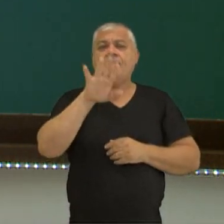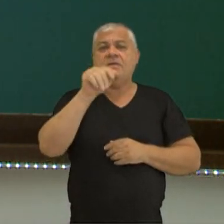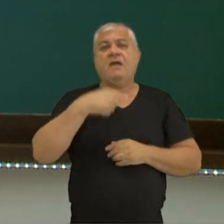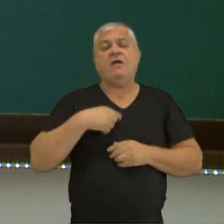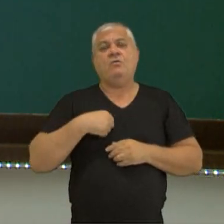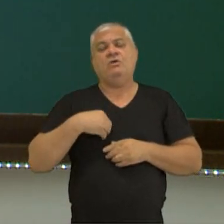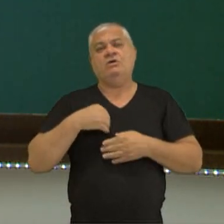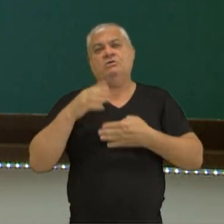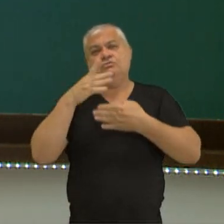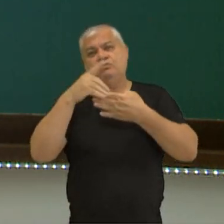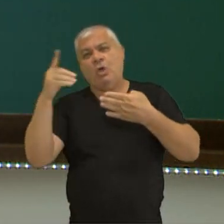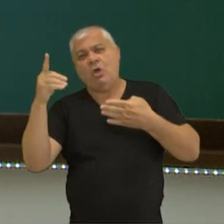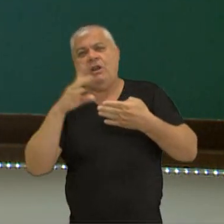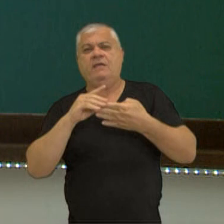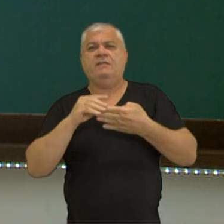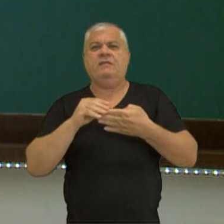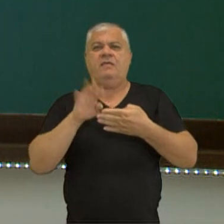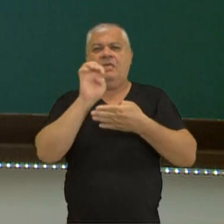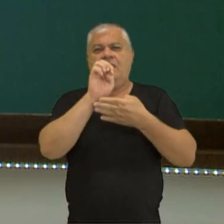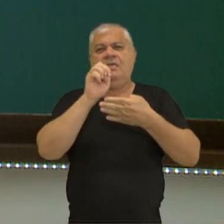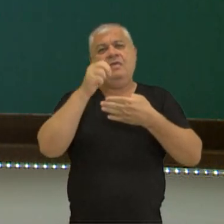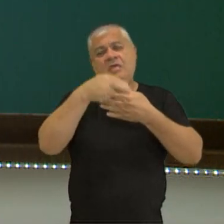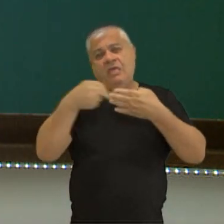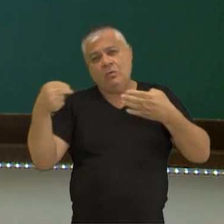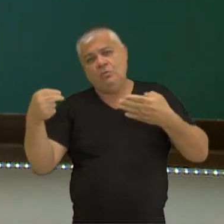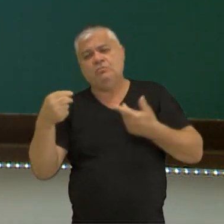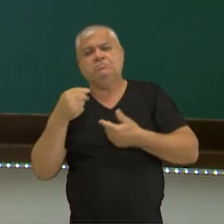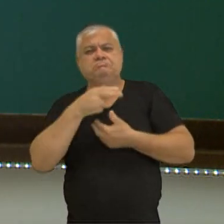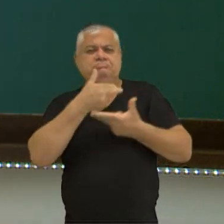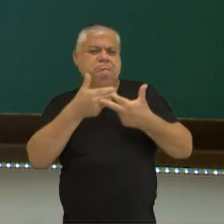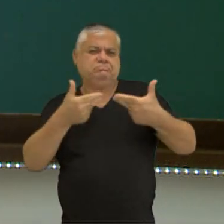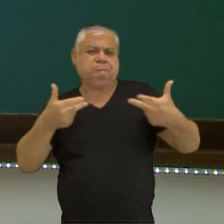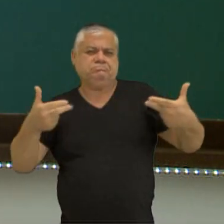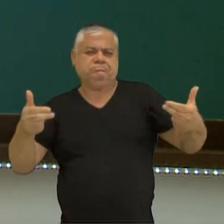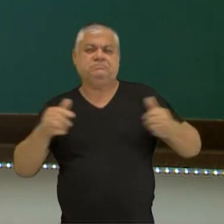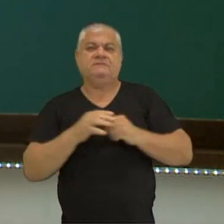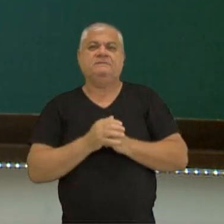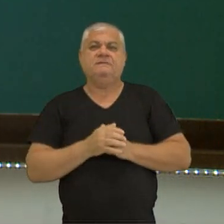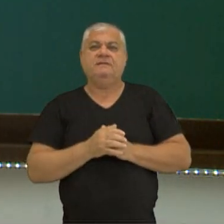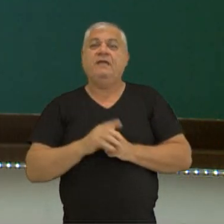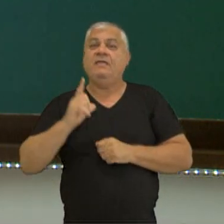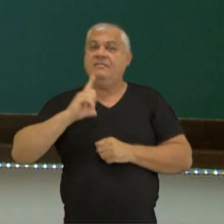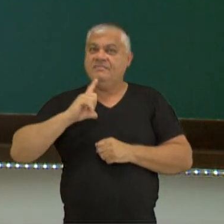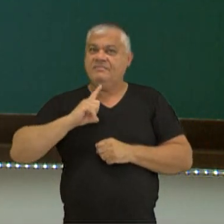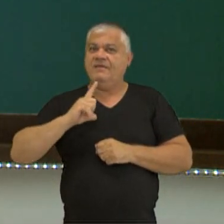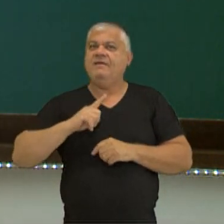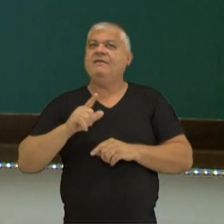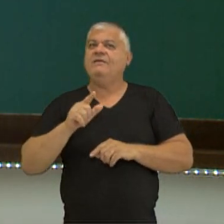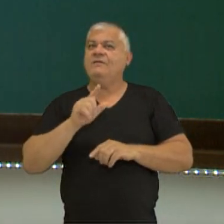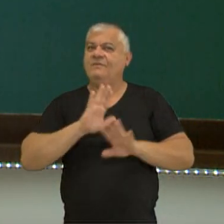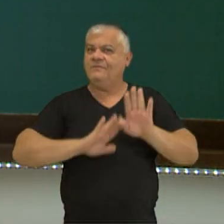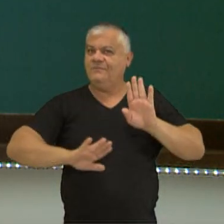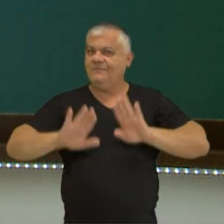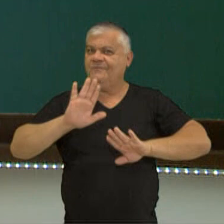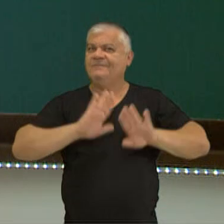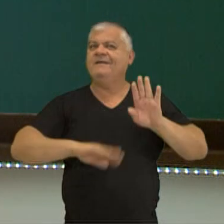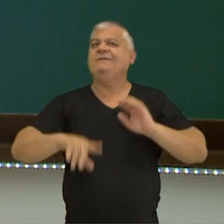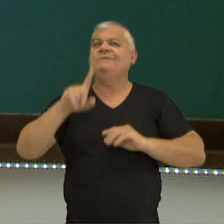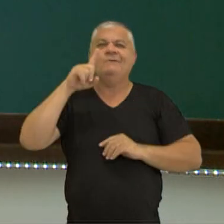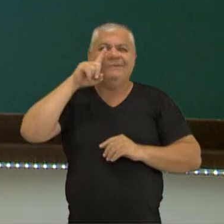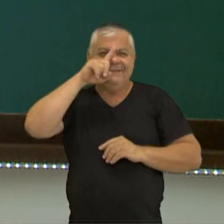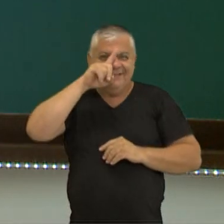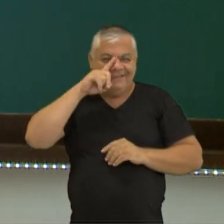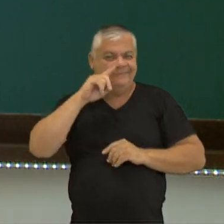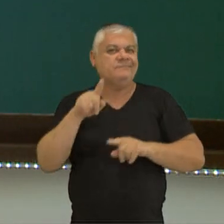na variação, por exemplo, do dólar, dívida externa e assim por diante. Mas também apresenta um grande